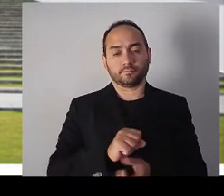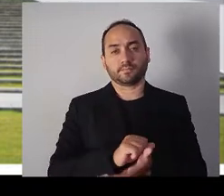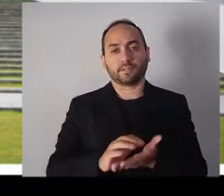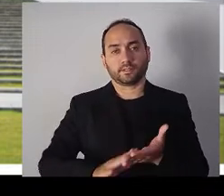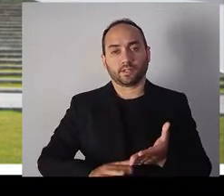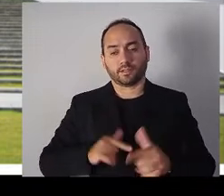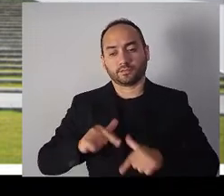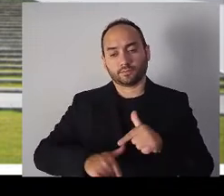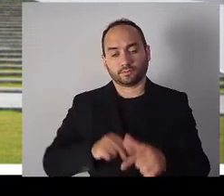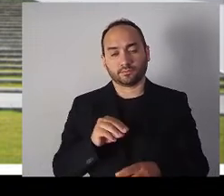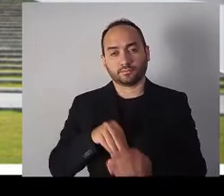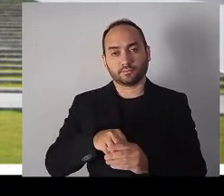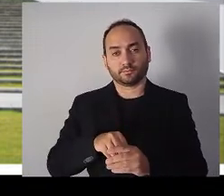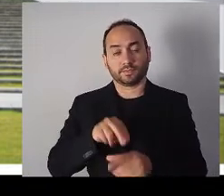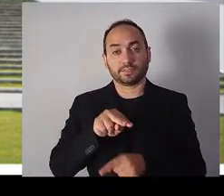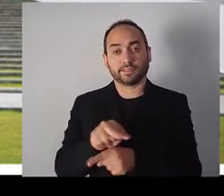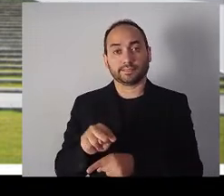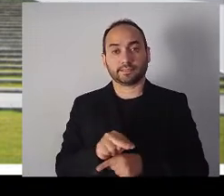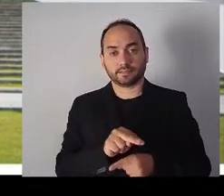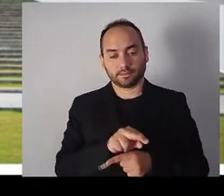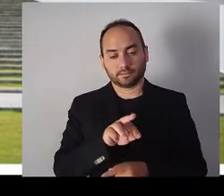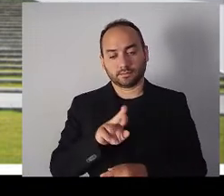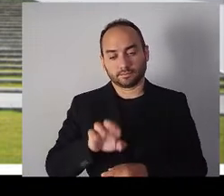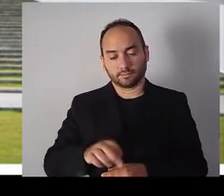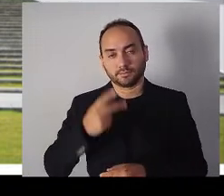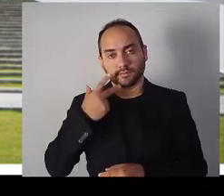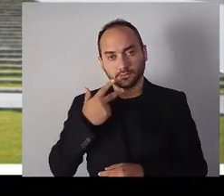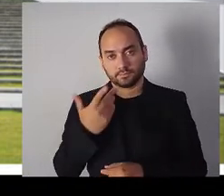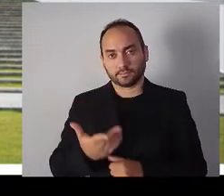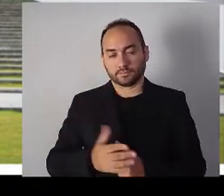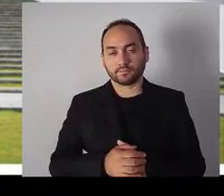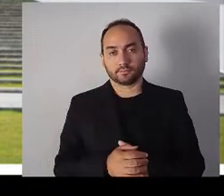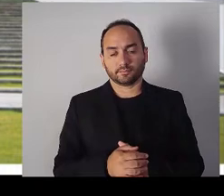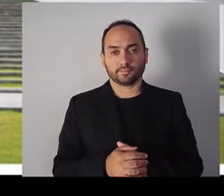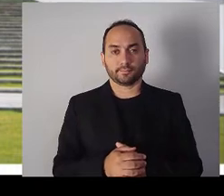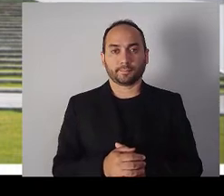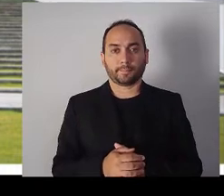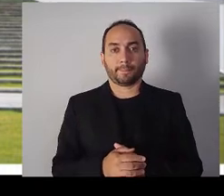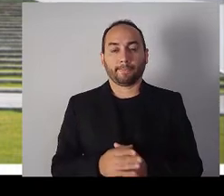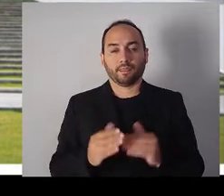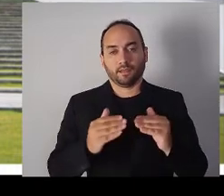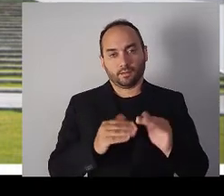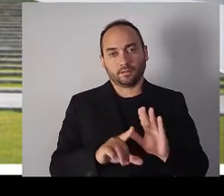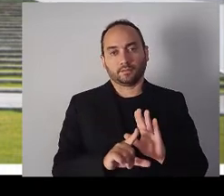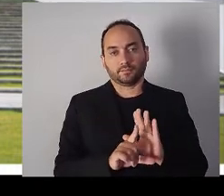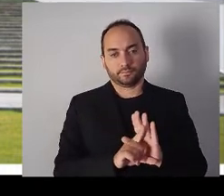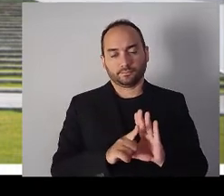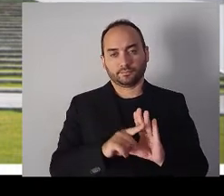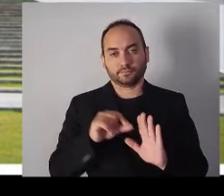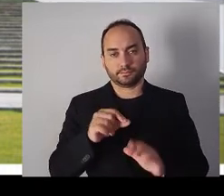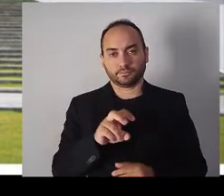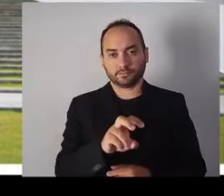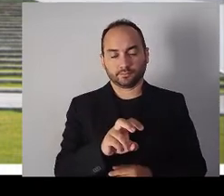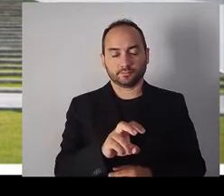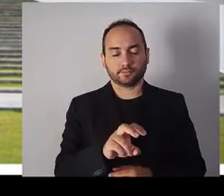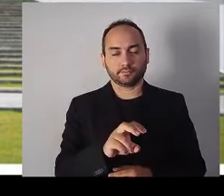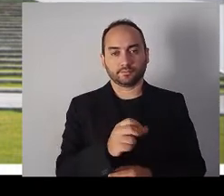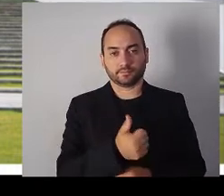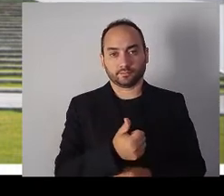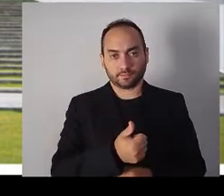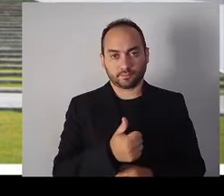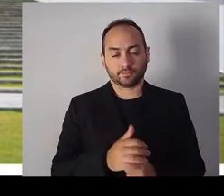da auditoria interna do Tribunal Regional Eleitoral do Ceará, conforme a determinação do artigo 5º, parágrafo